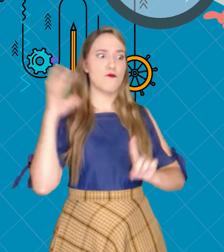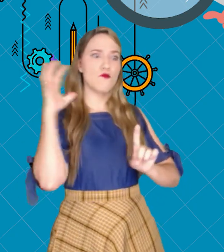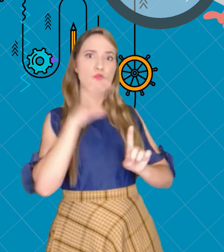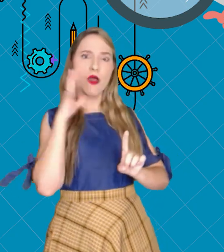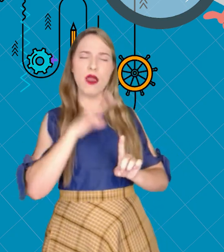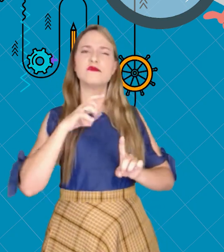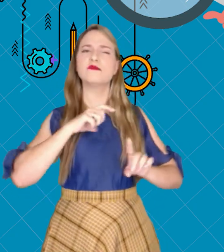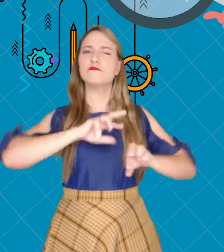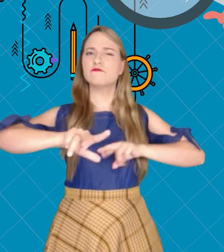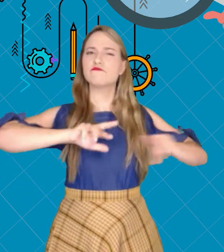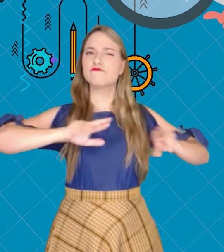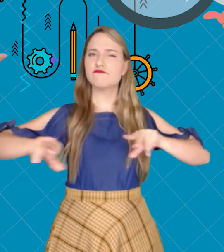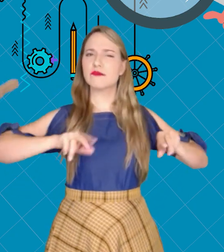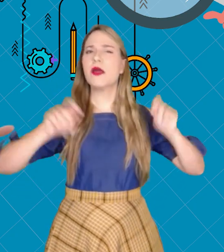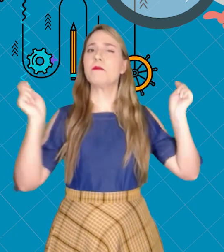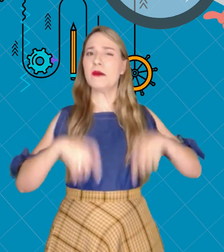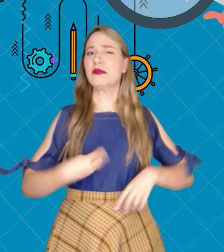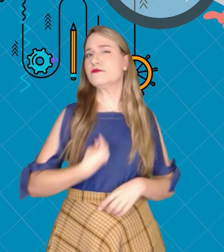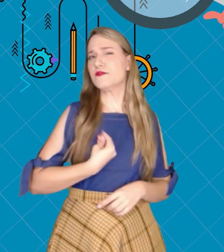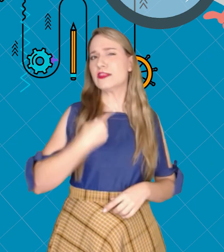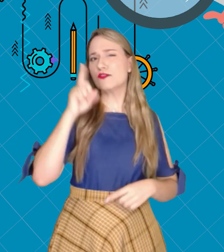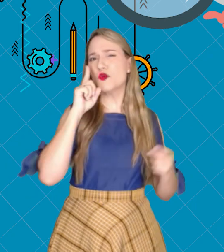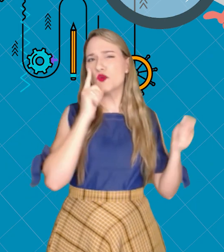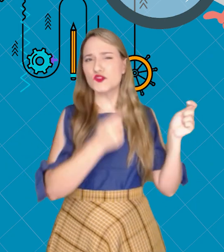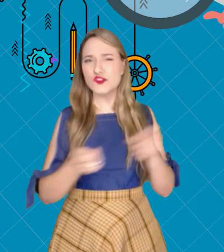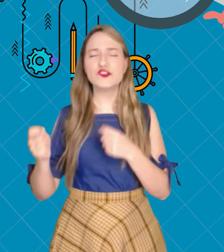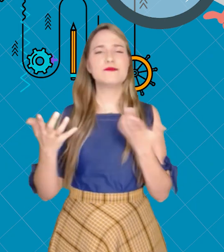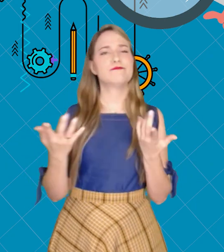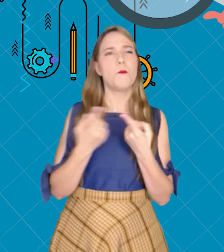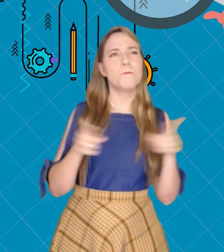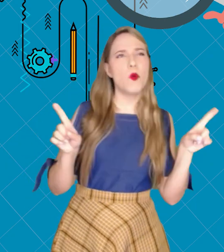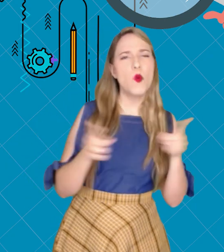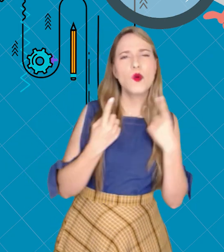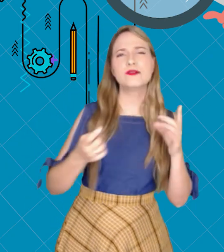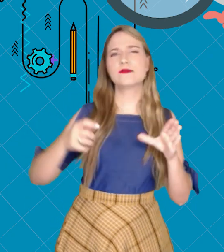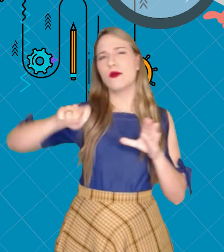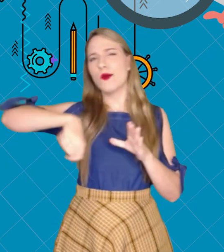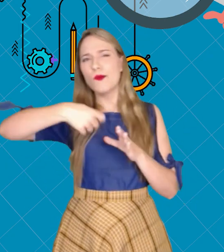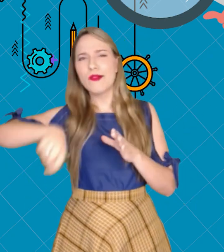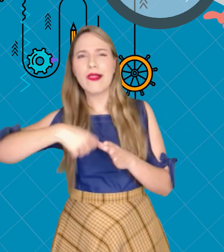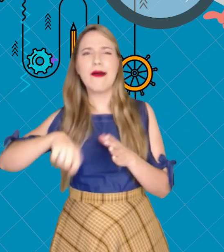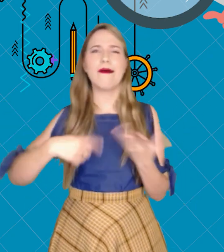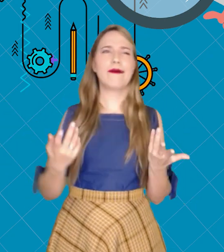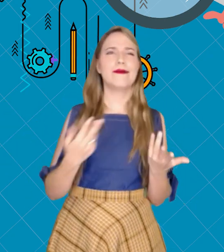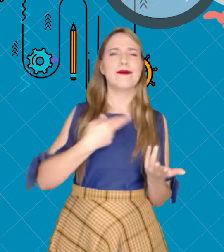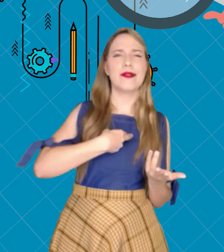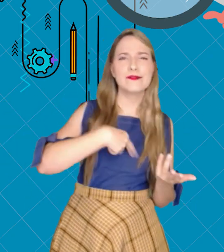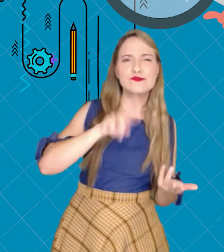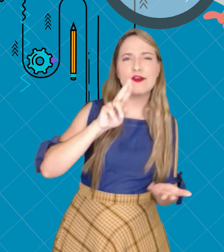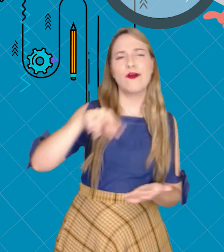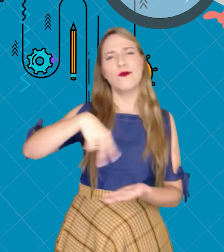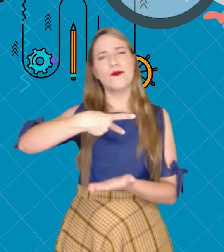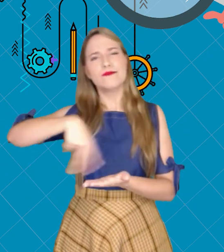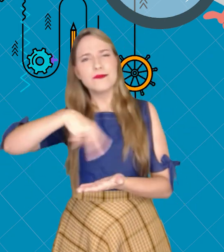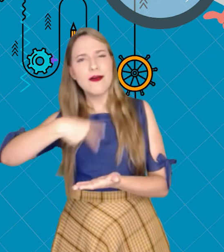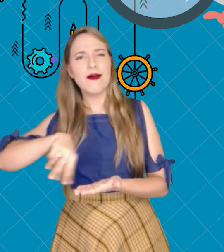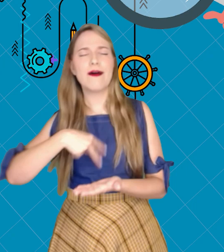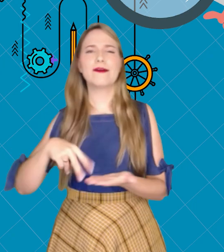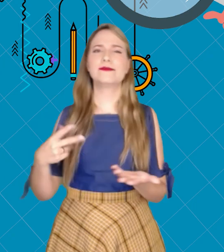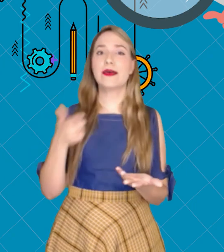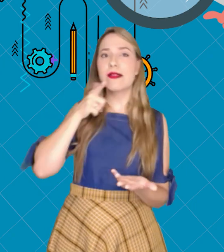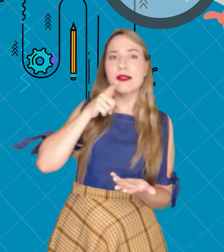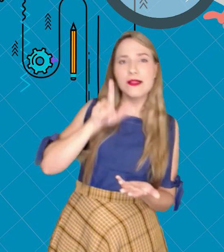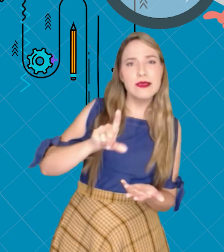se manifesta em diversas dimensões da vida cotidiana, da música à culinária, da religião